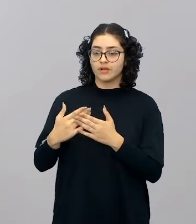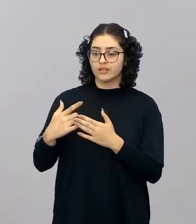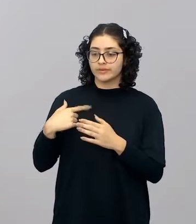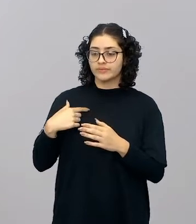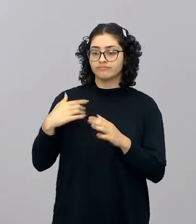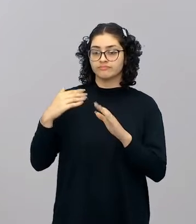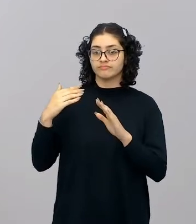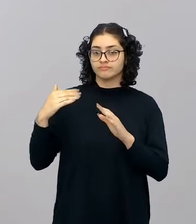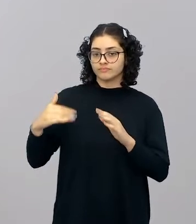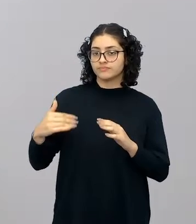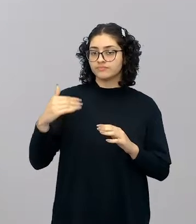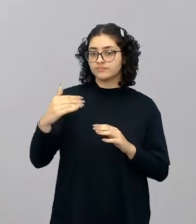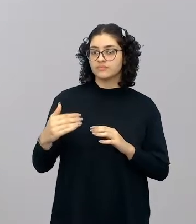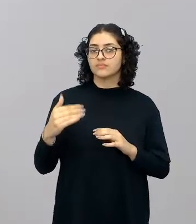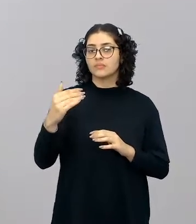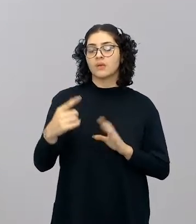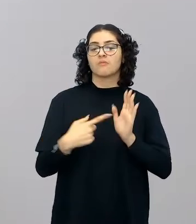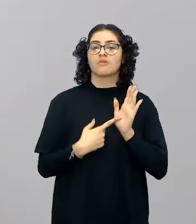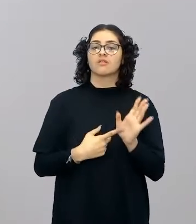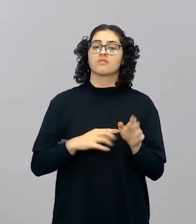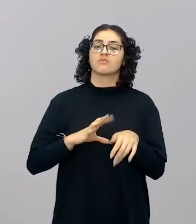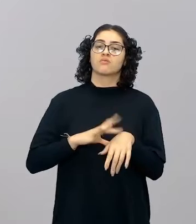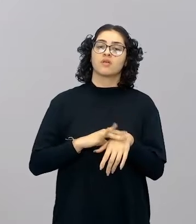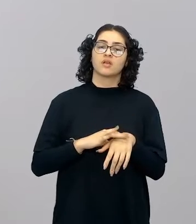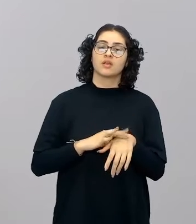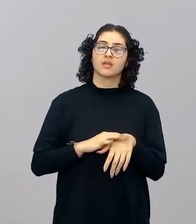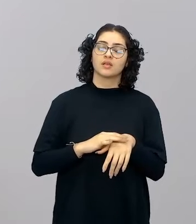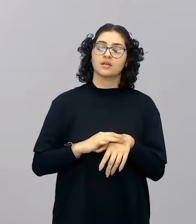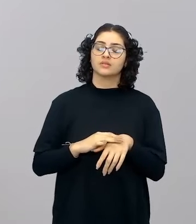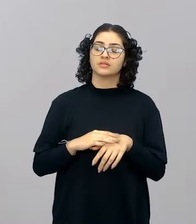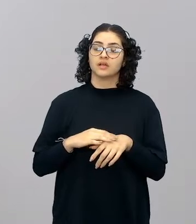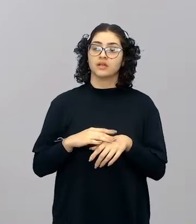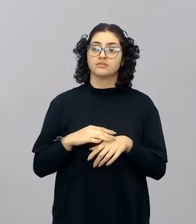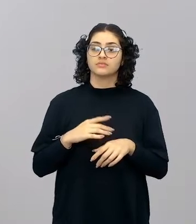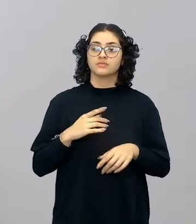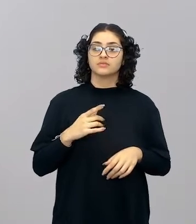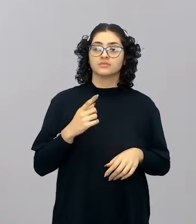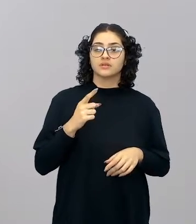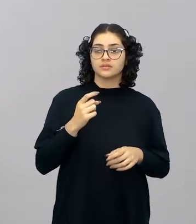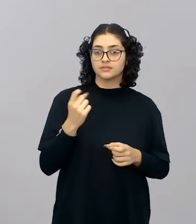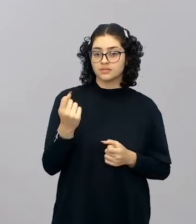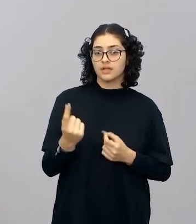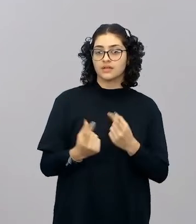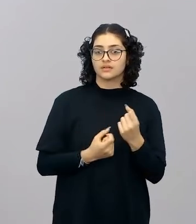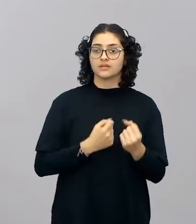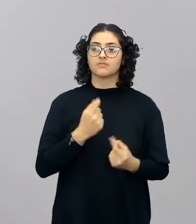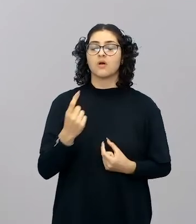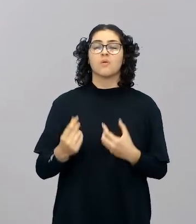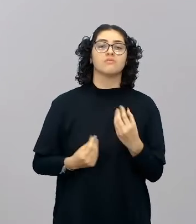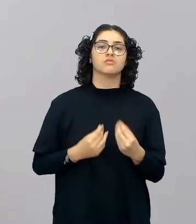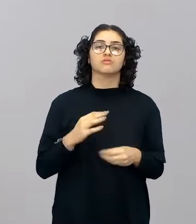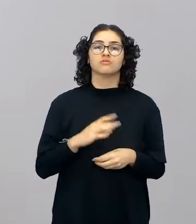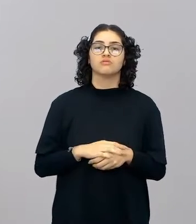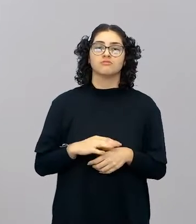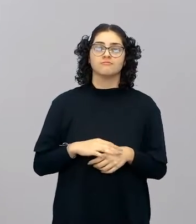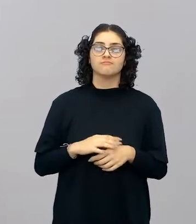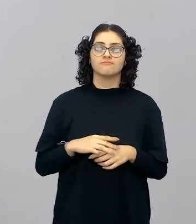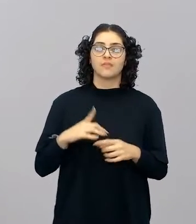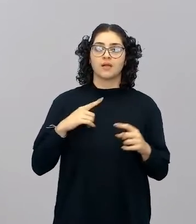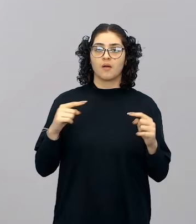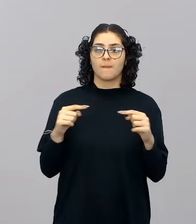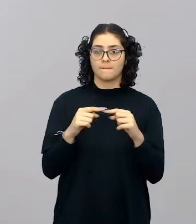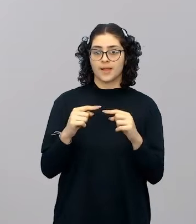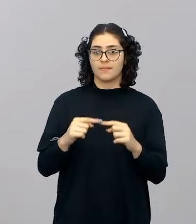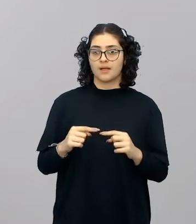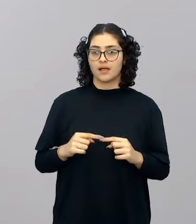de apresentações aí de algumas doenças raras e como essas doenças estão aí ligadas com essas